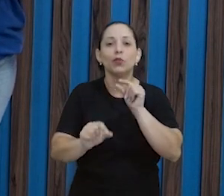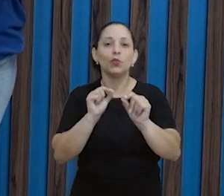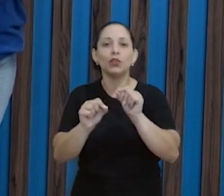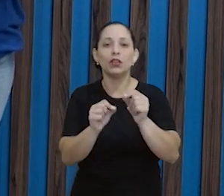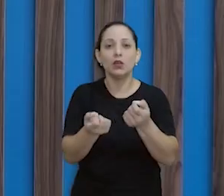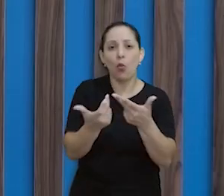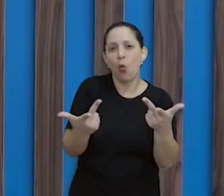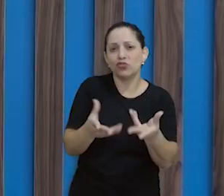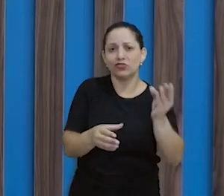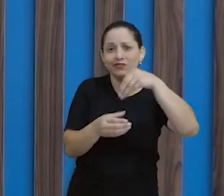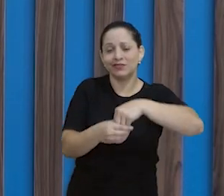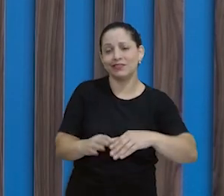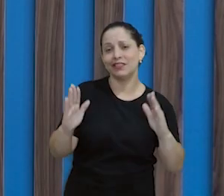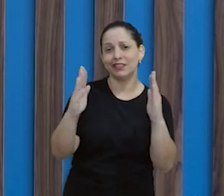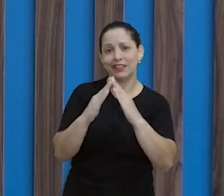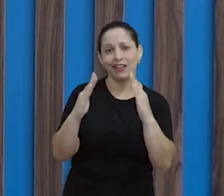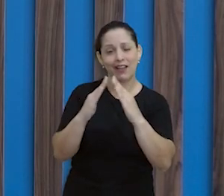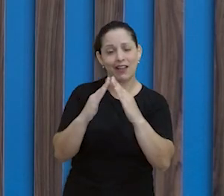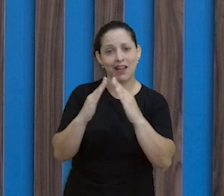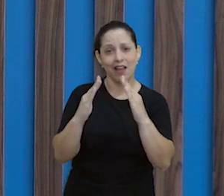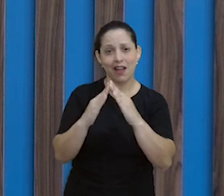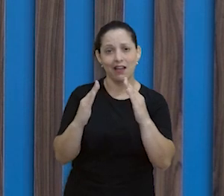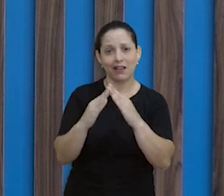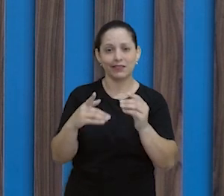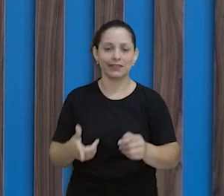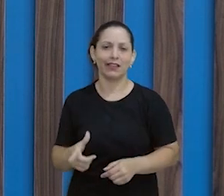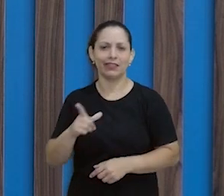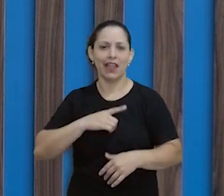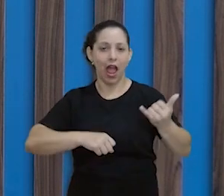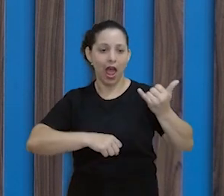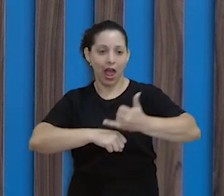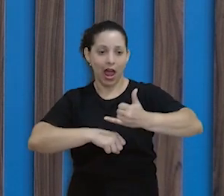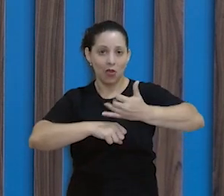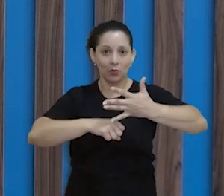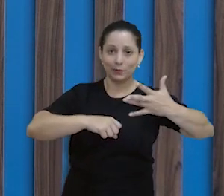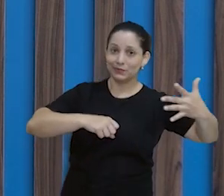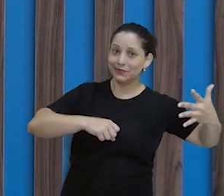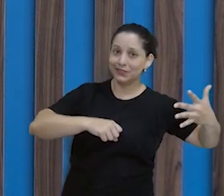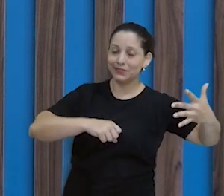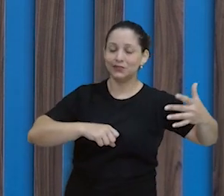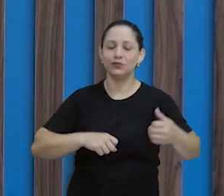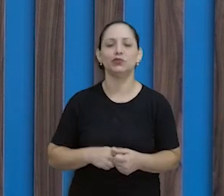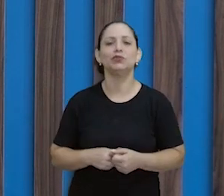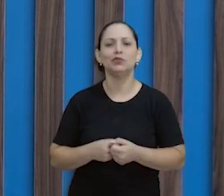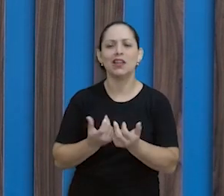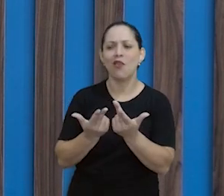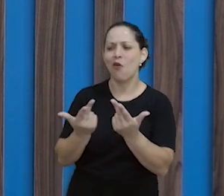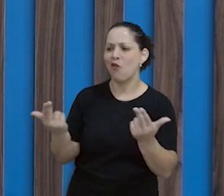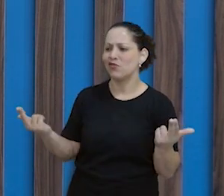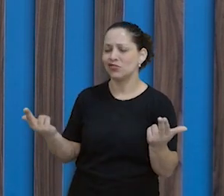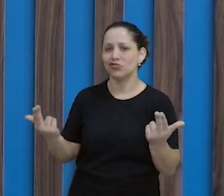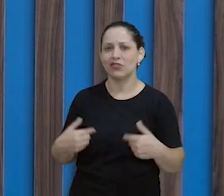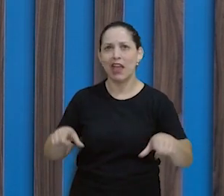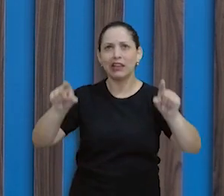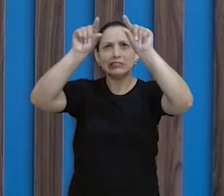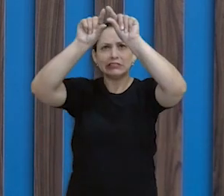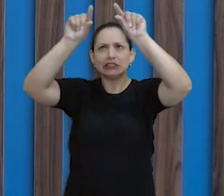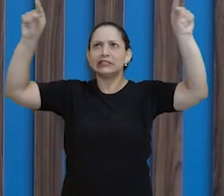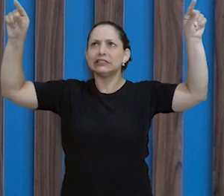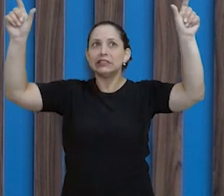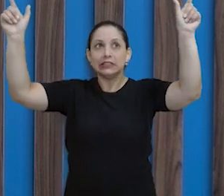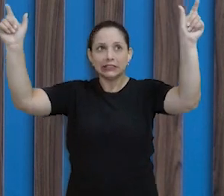de casa, né? A questão aí da liga de alumínio, a questão aí dessa formação de esquadrilha,